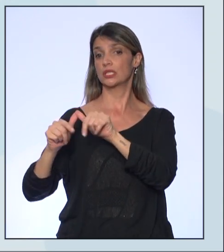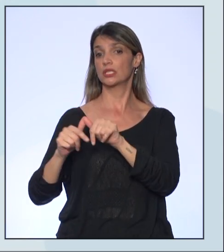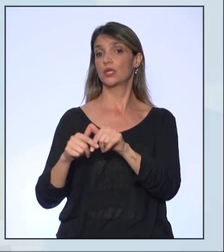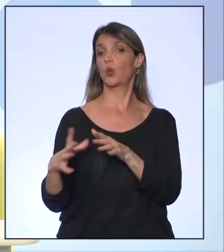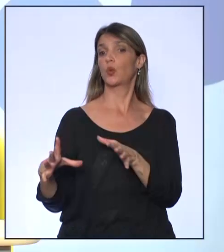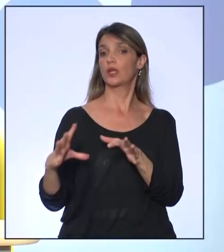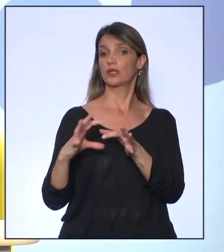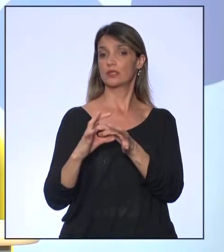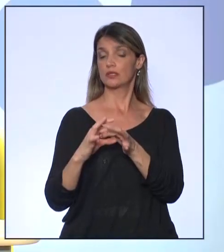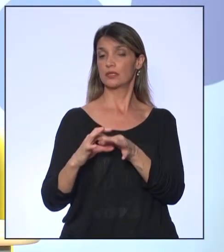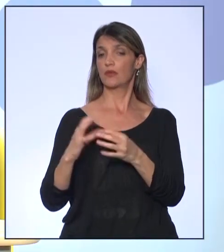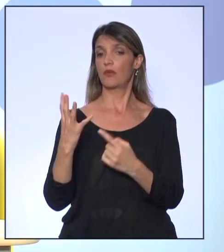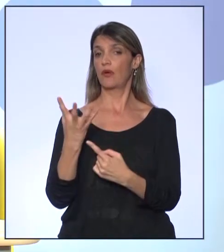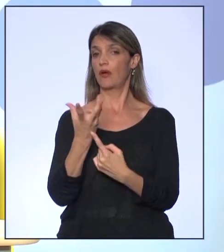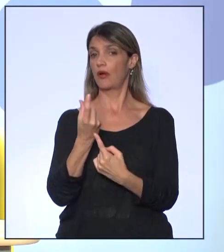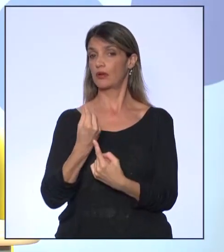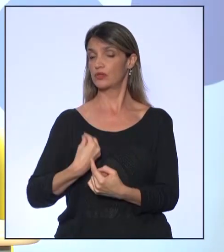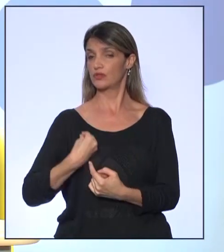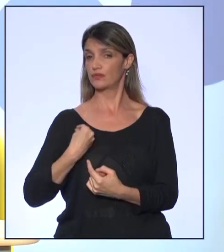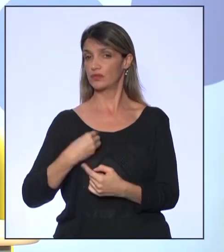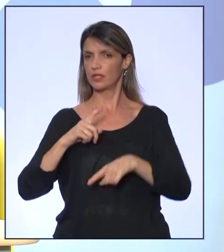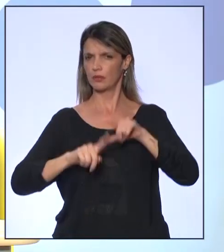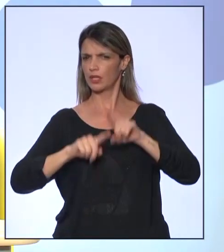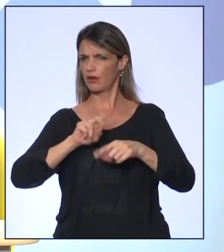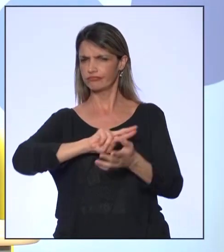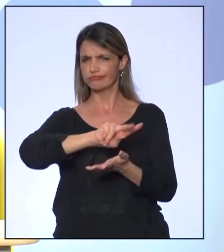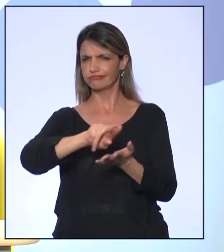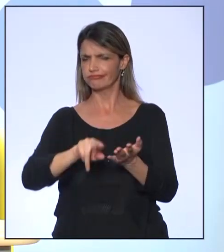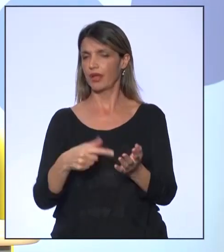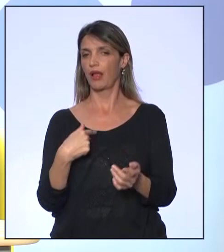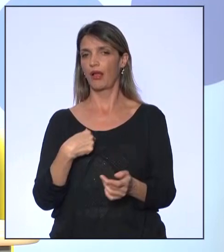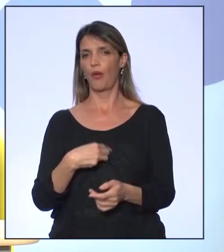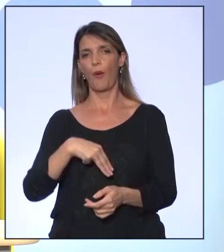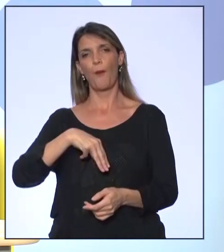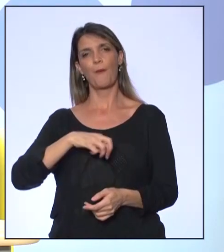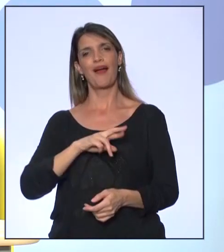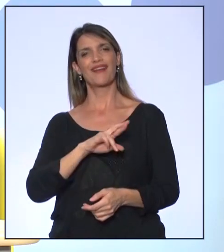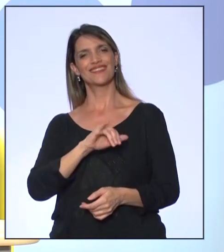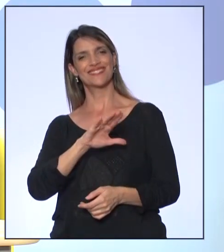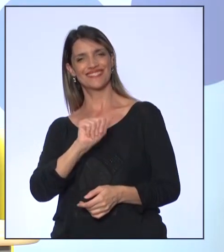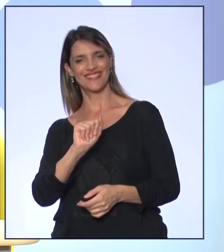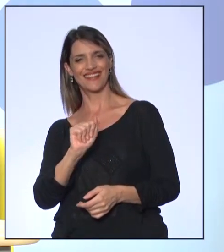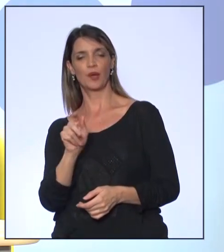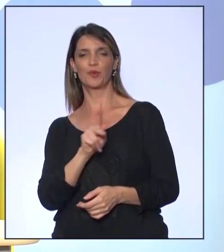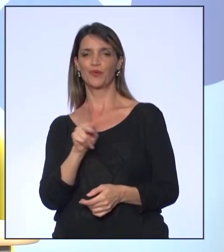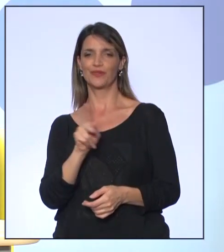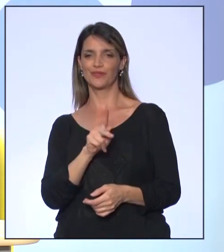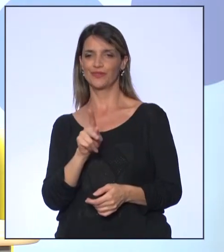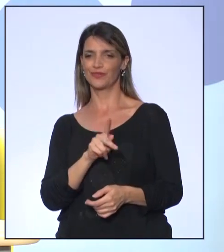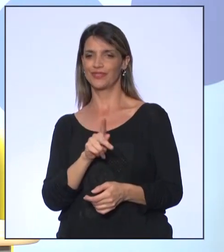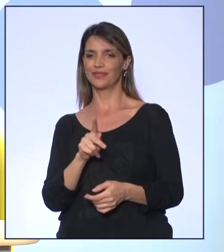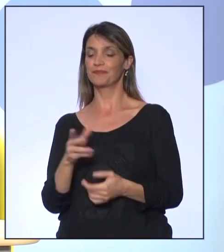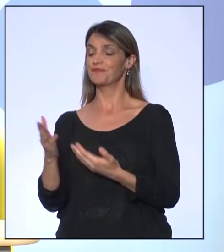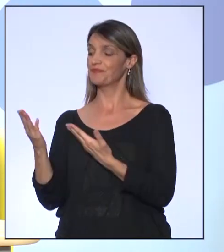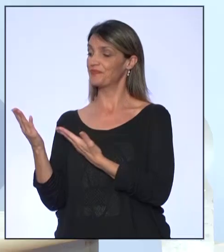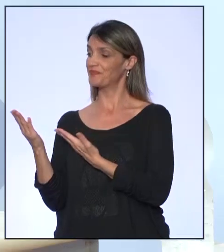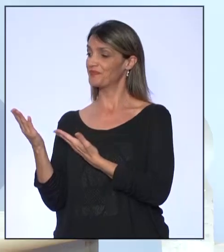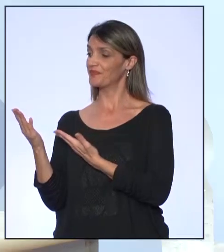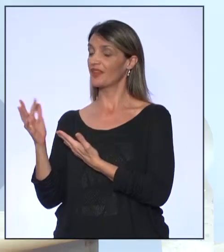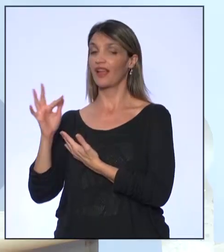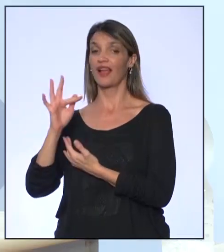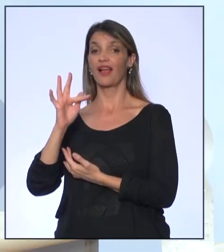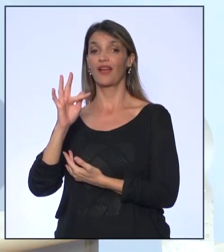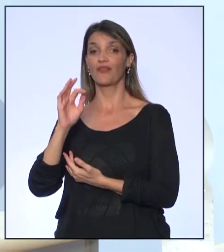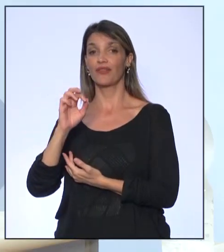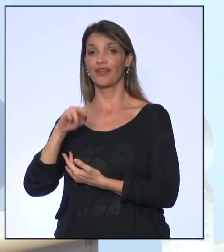material e imaterial. Eu sou a professora Márcia, professora de arte de vocês, e apresento aqui a nossa mediadora, a professora Fernanda.